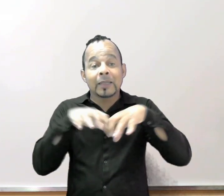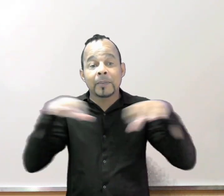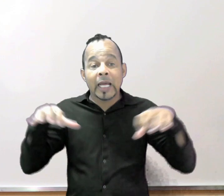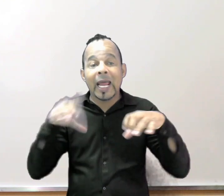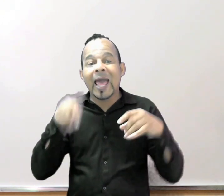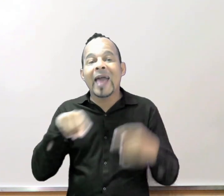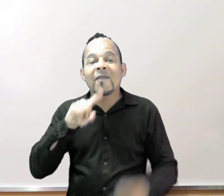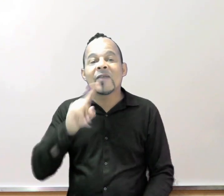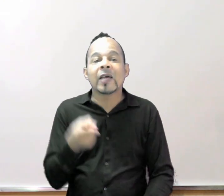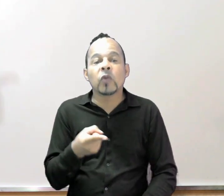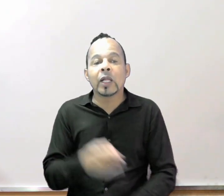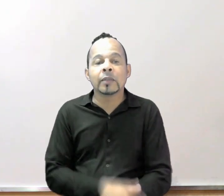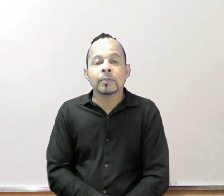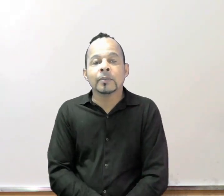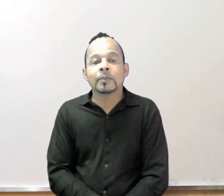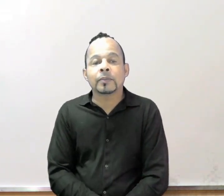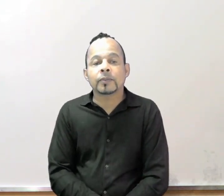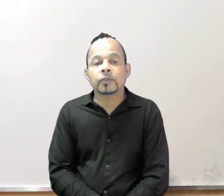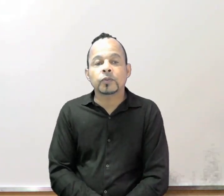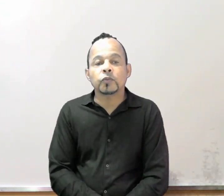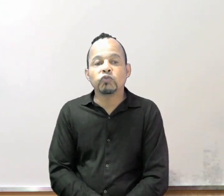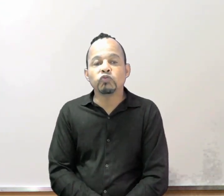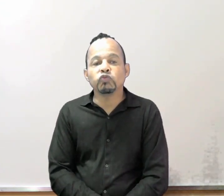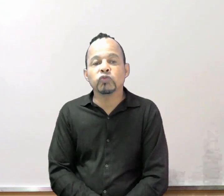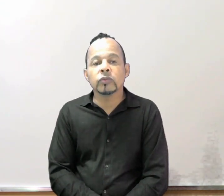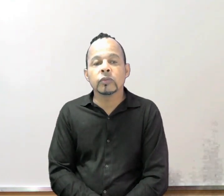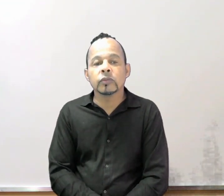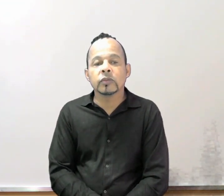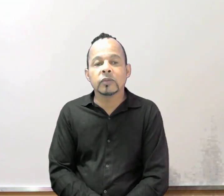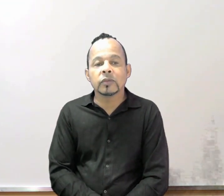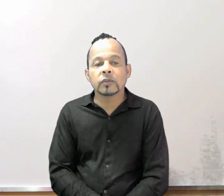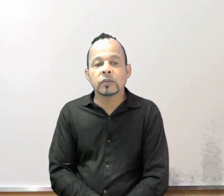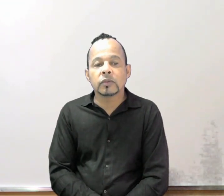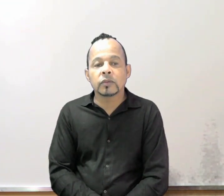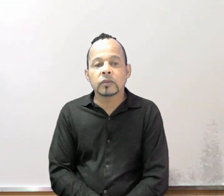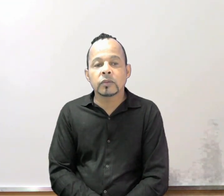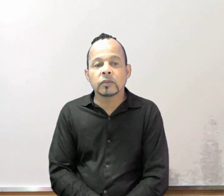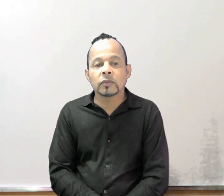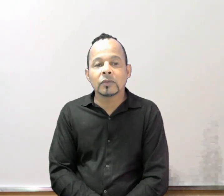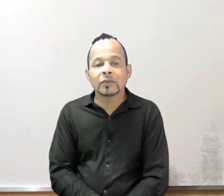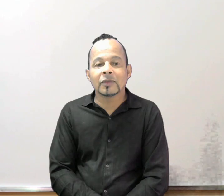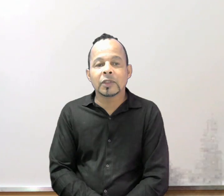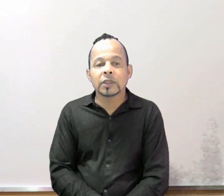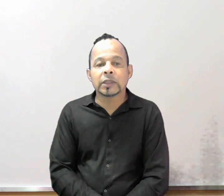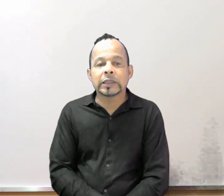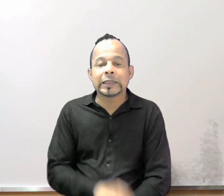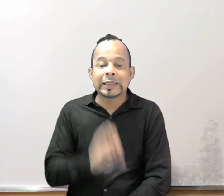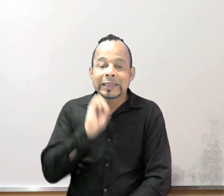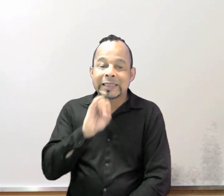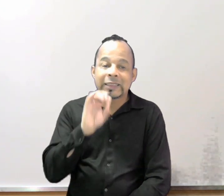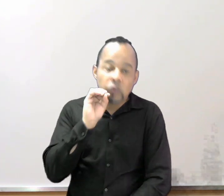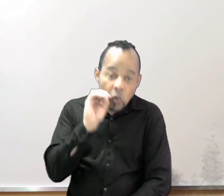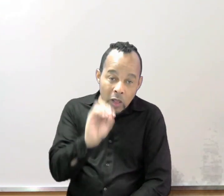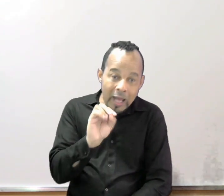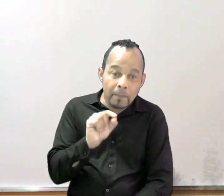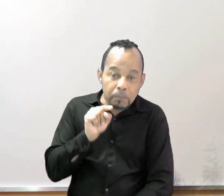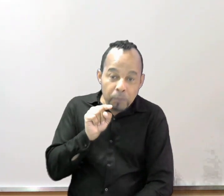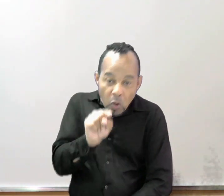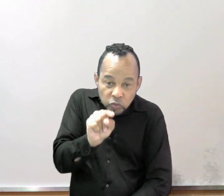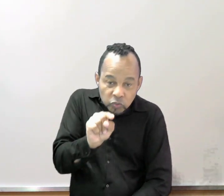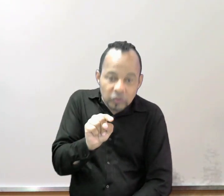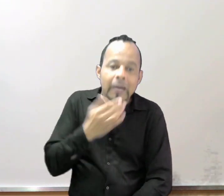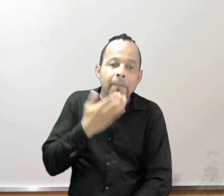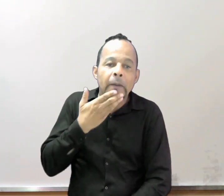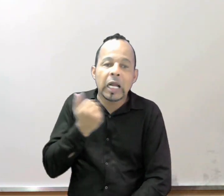vírgula. Se estivéssemos usando como separador decimal o ponto, este problema poderia